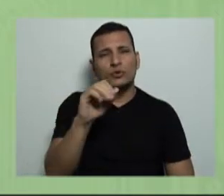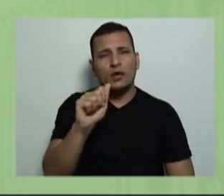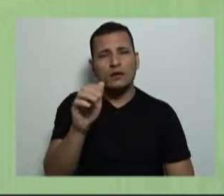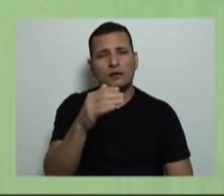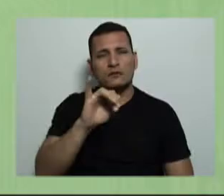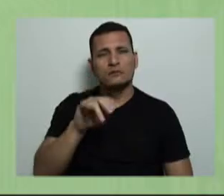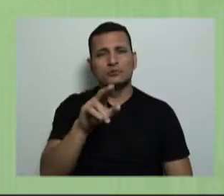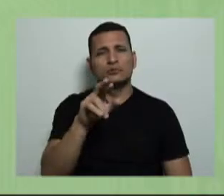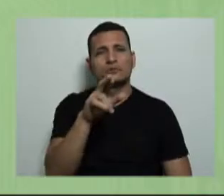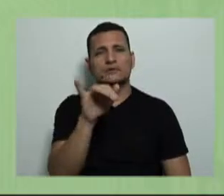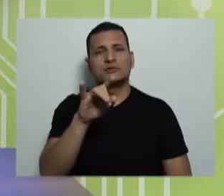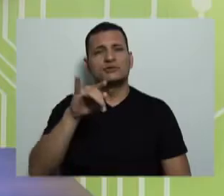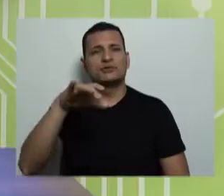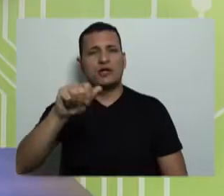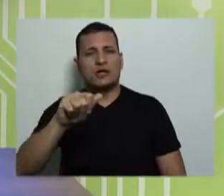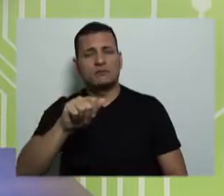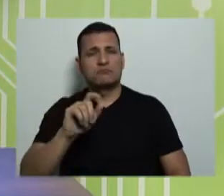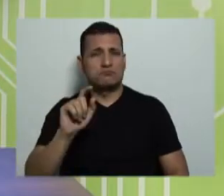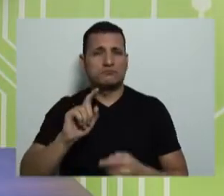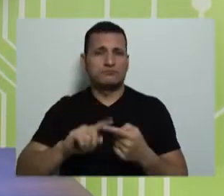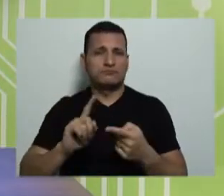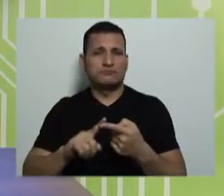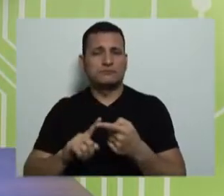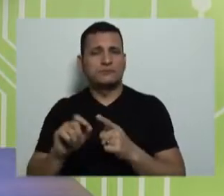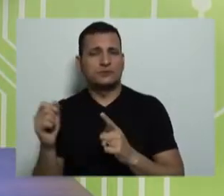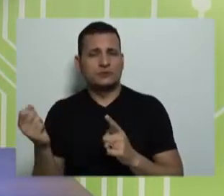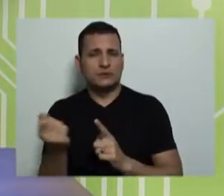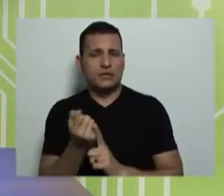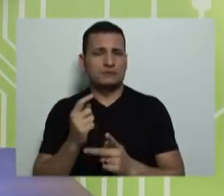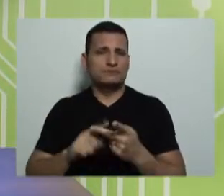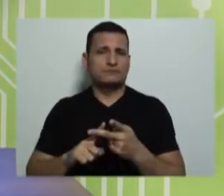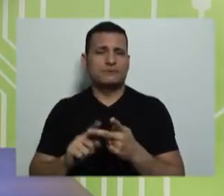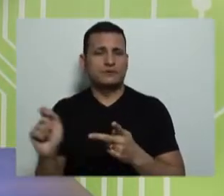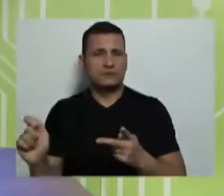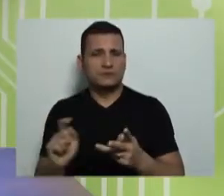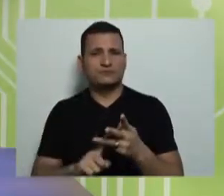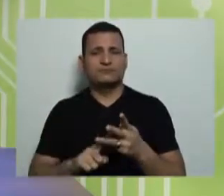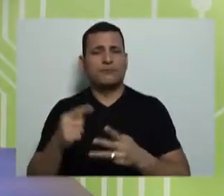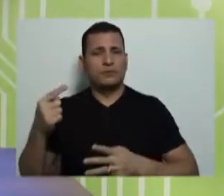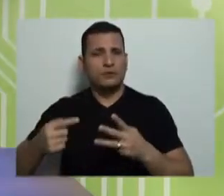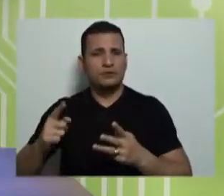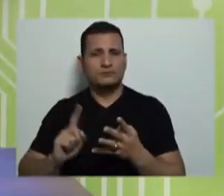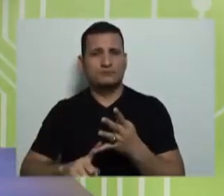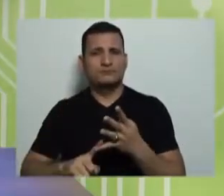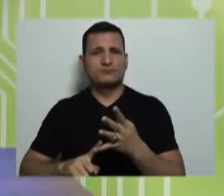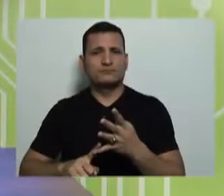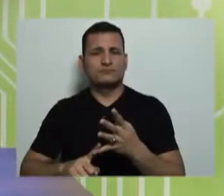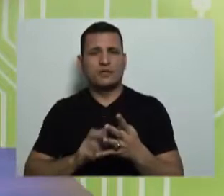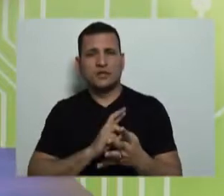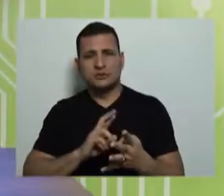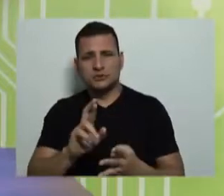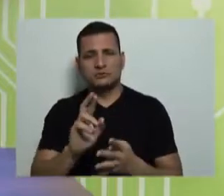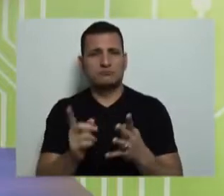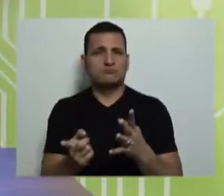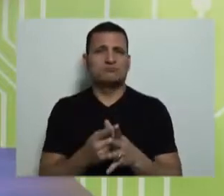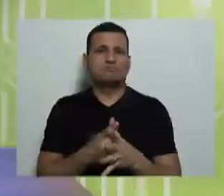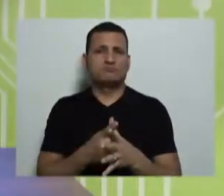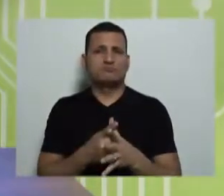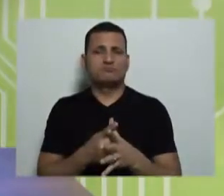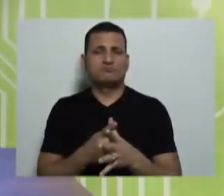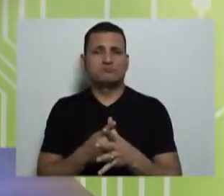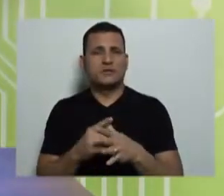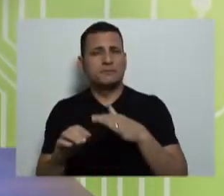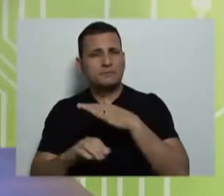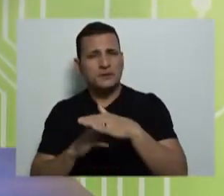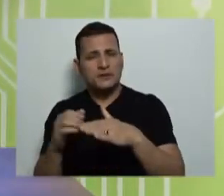sociedade, associação, fundação, partido político, instituição religiosa, microempreendedor individual. Está